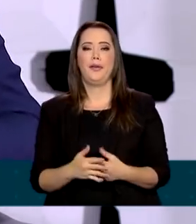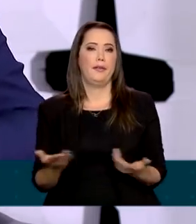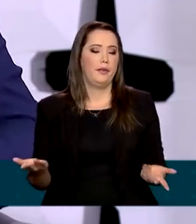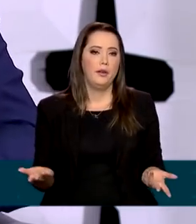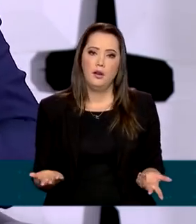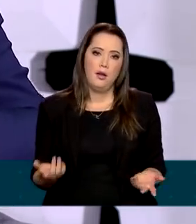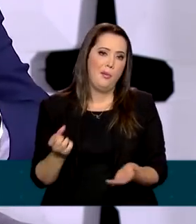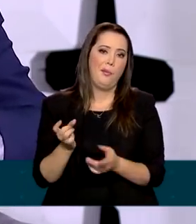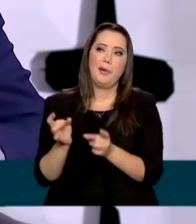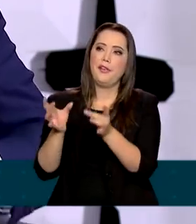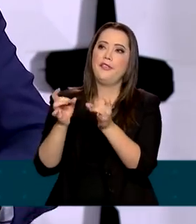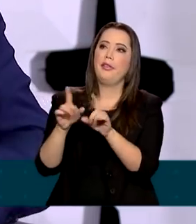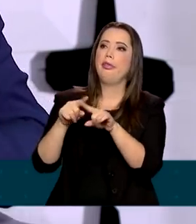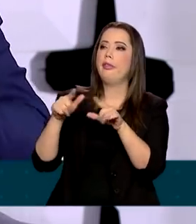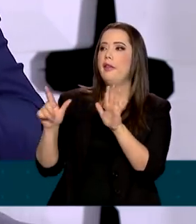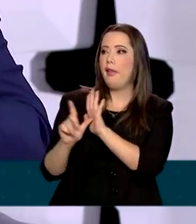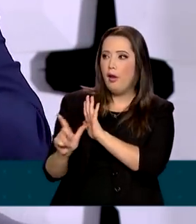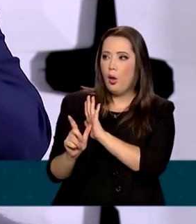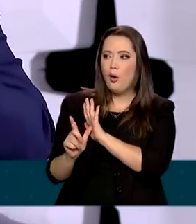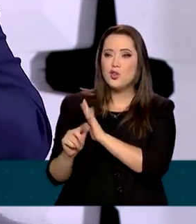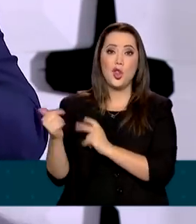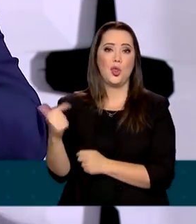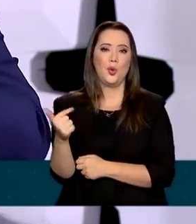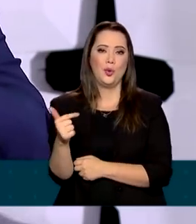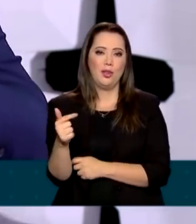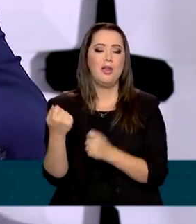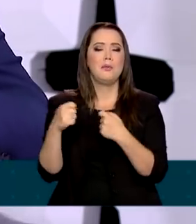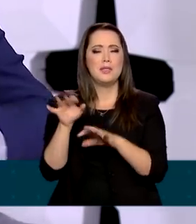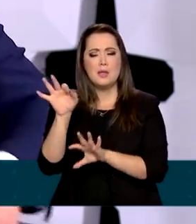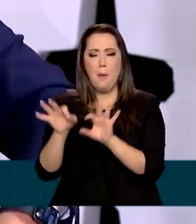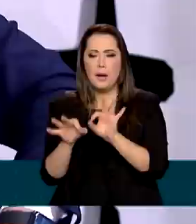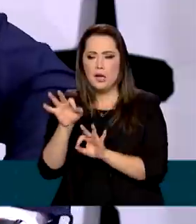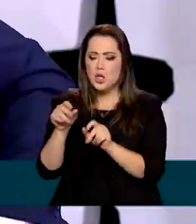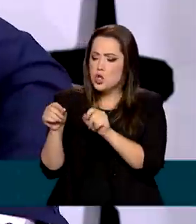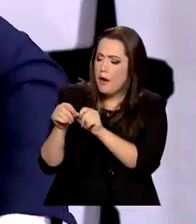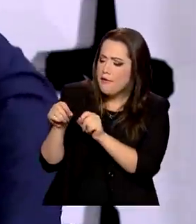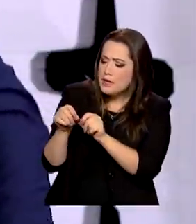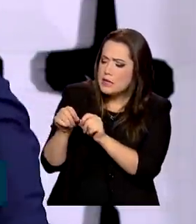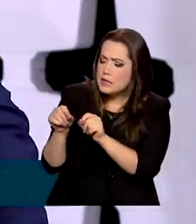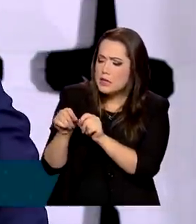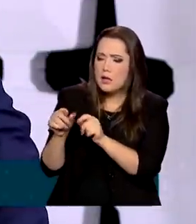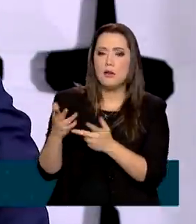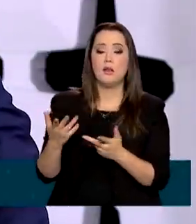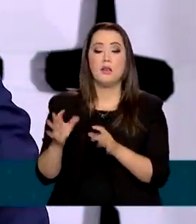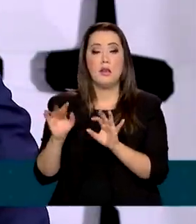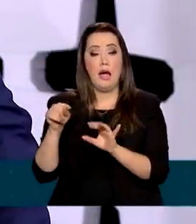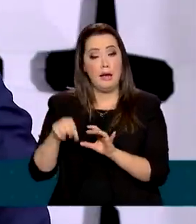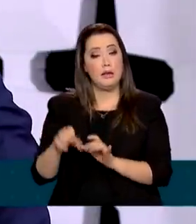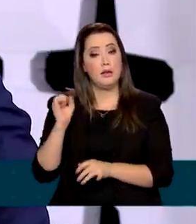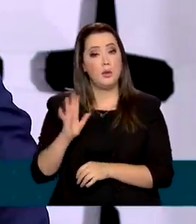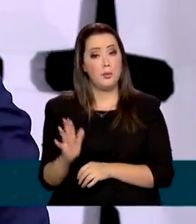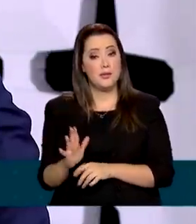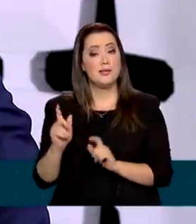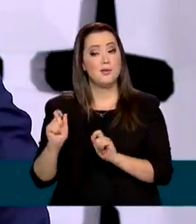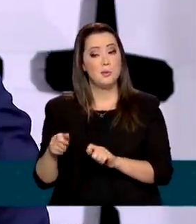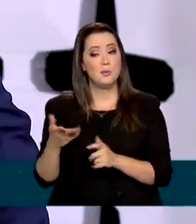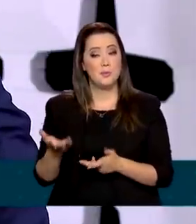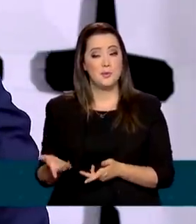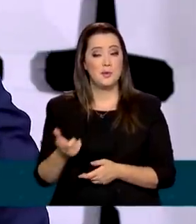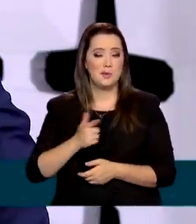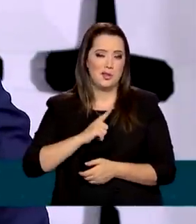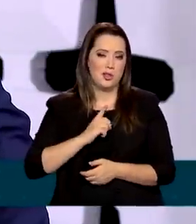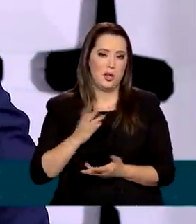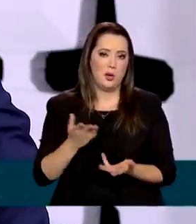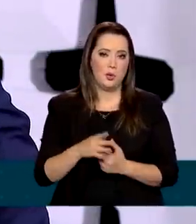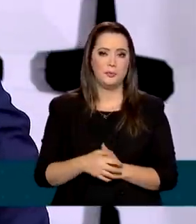de partículas para vender em alguma loja, você tem que fabricar sob medida aquilo lá. E o Brasil tem essa condição agora. O Singleton, quando nós